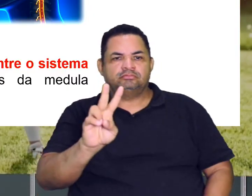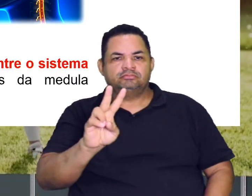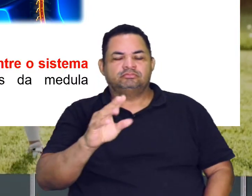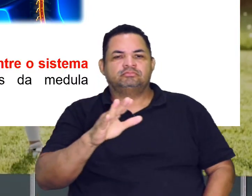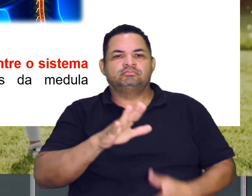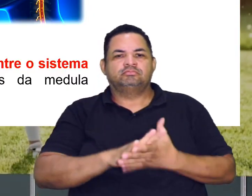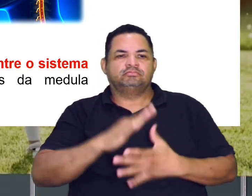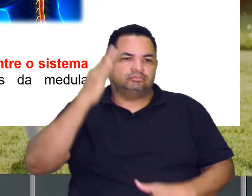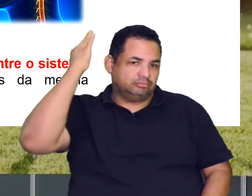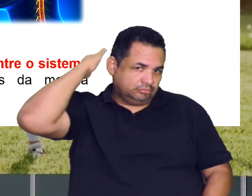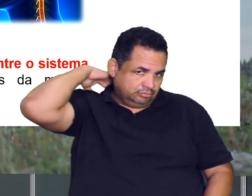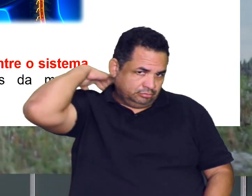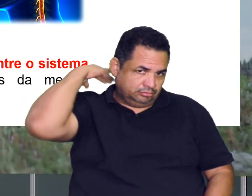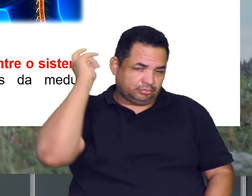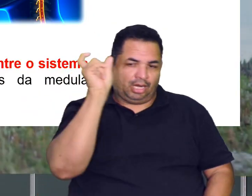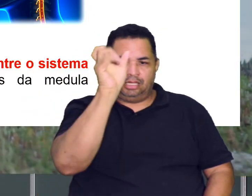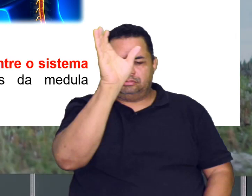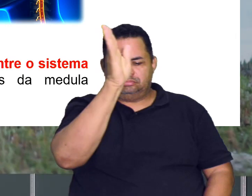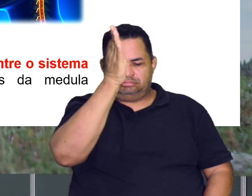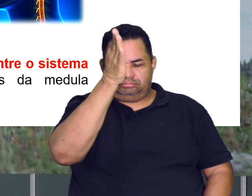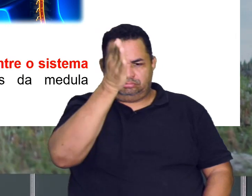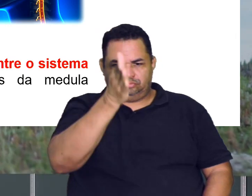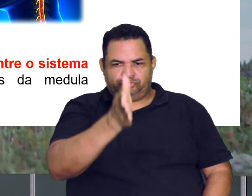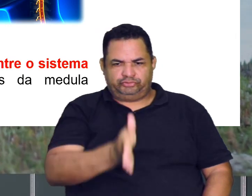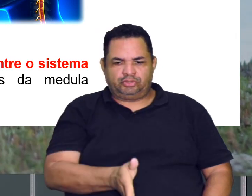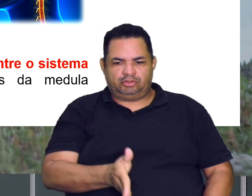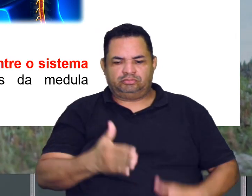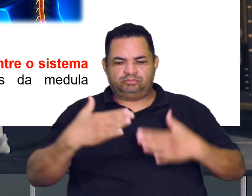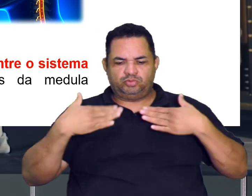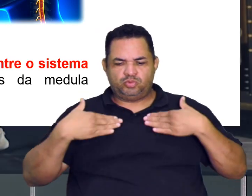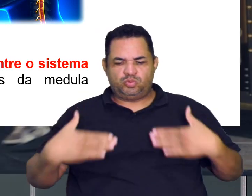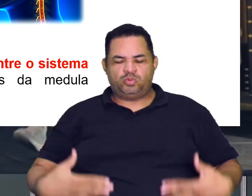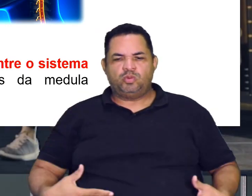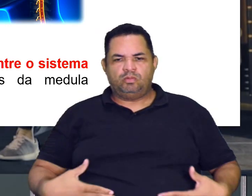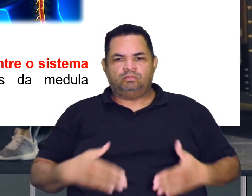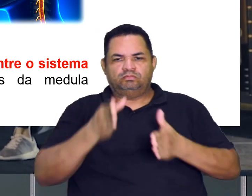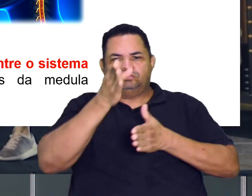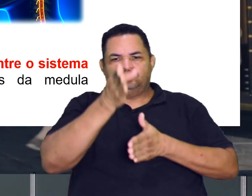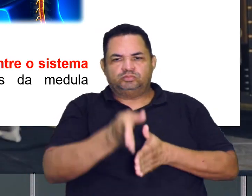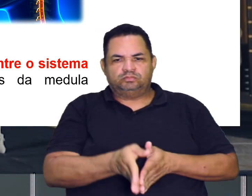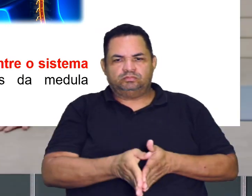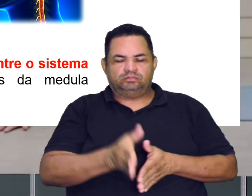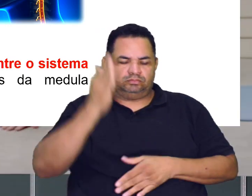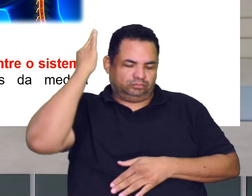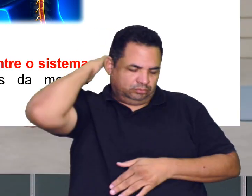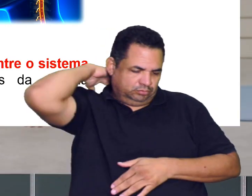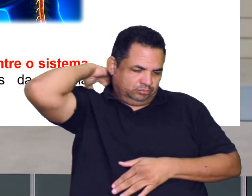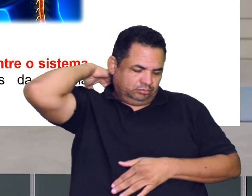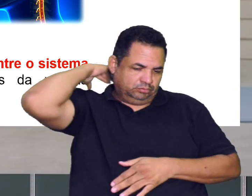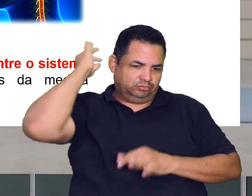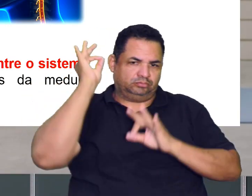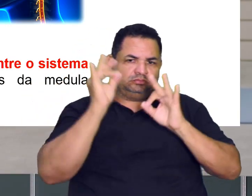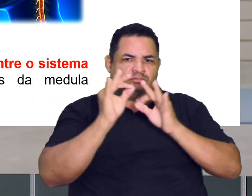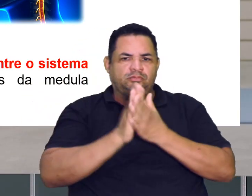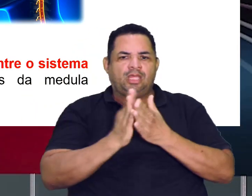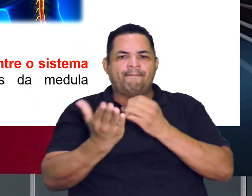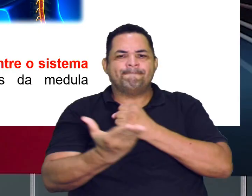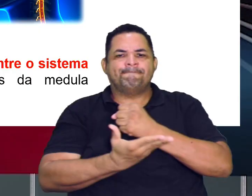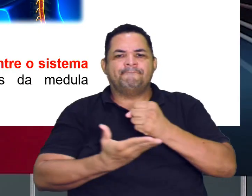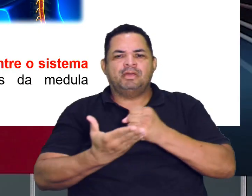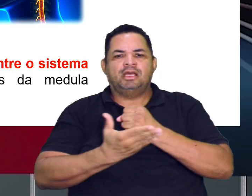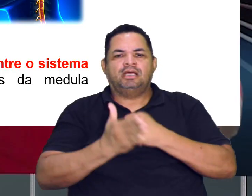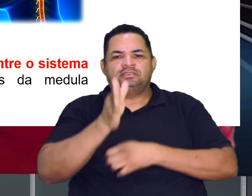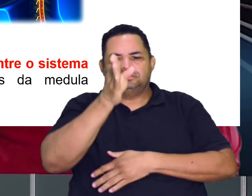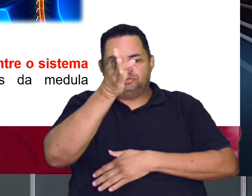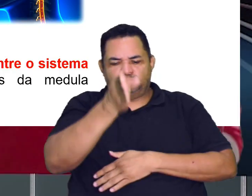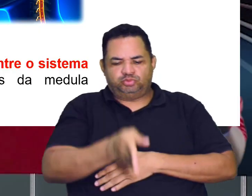nossa coluna, ela é o eixo central desse nosso corpo, certo? Muito bem, ela é o nosso pilar